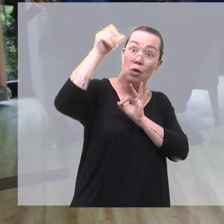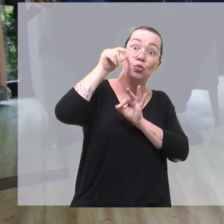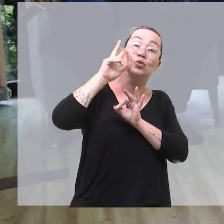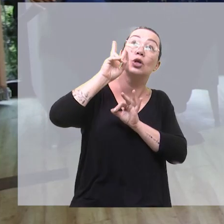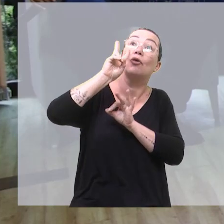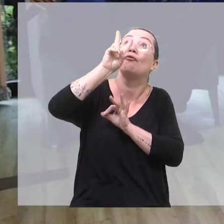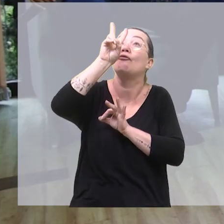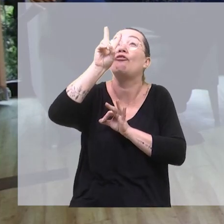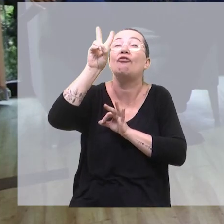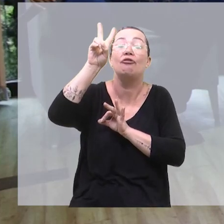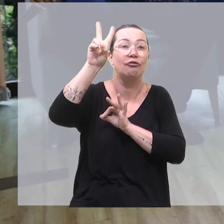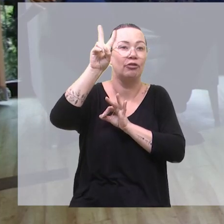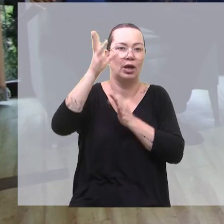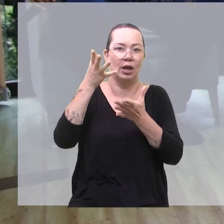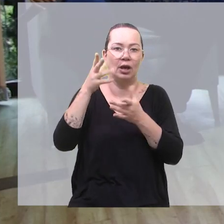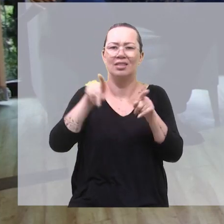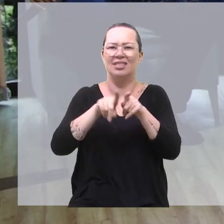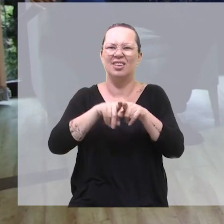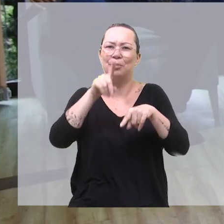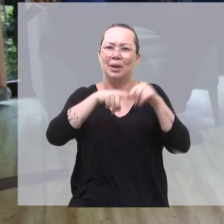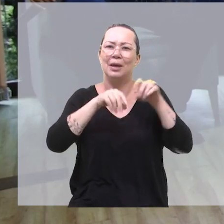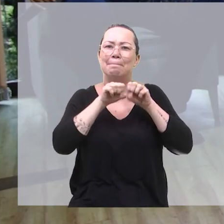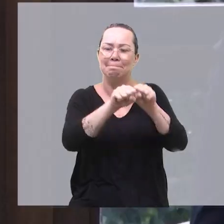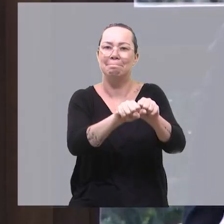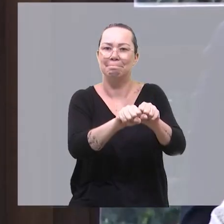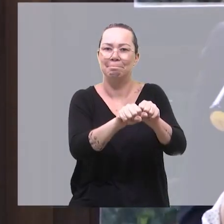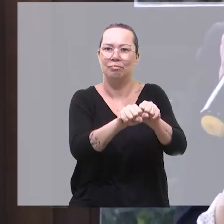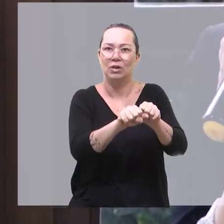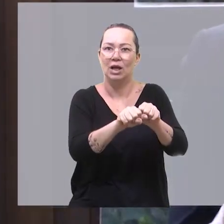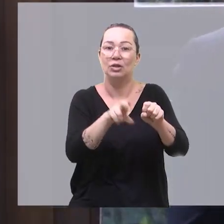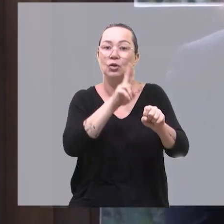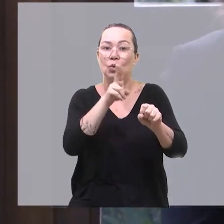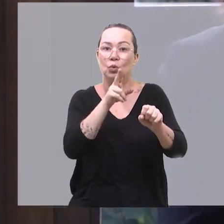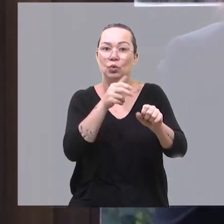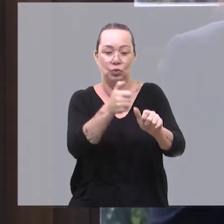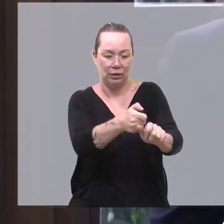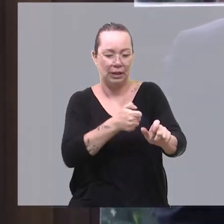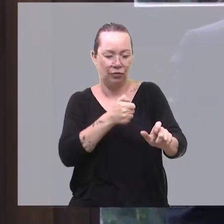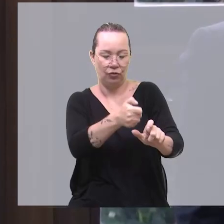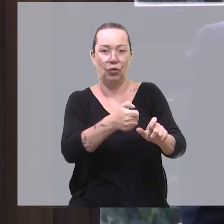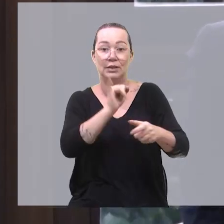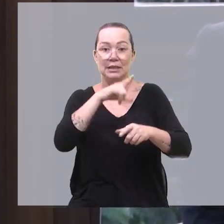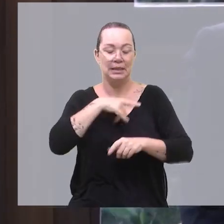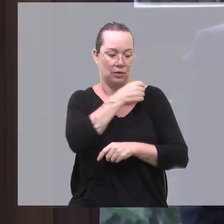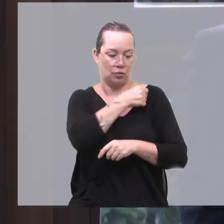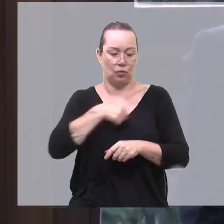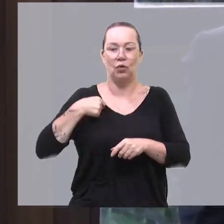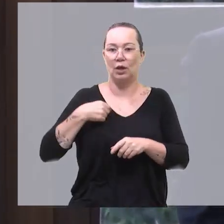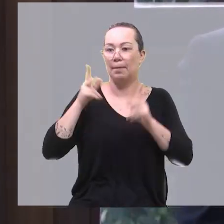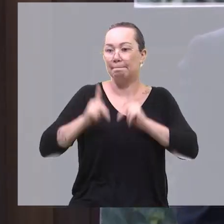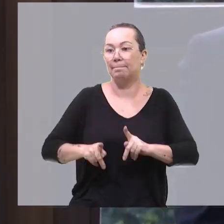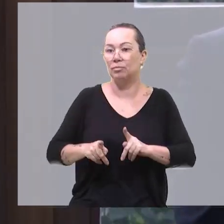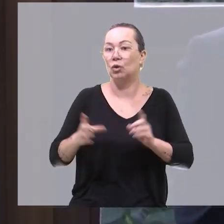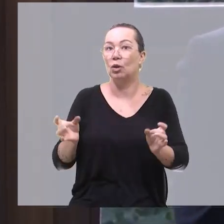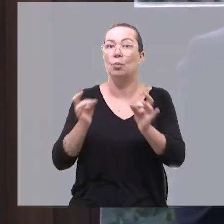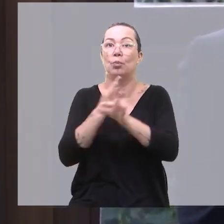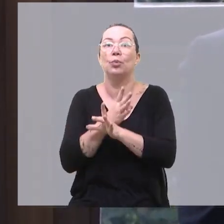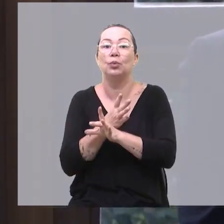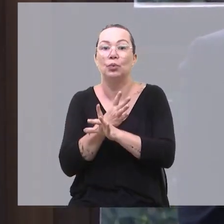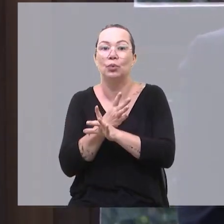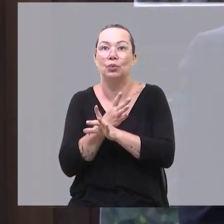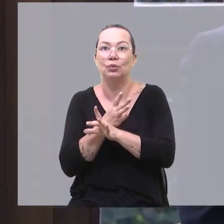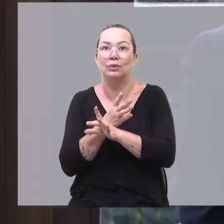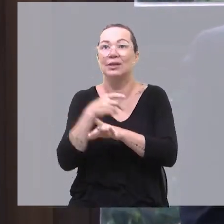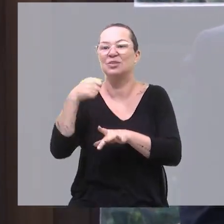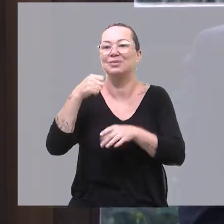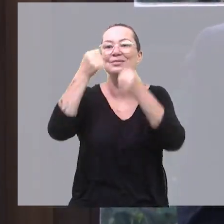olhos. No meu caso, eu não tenho como... até o mercado, eu uso um celular para aproximar. Se eu tenho um cordão de identificação e aquela pessoa está preparada para